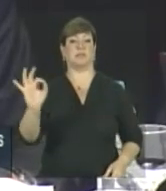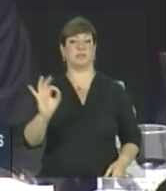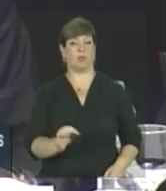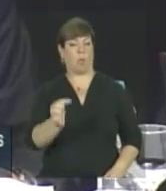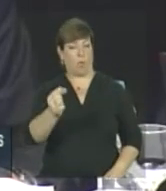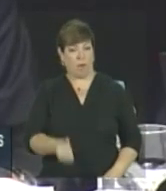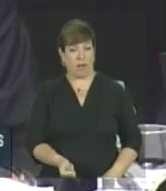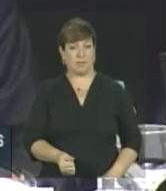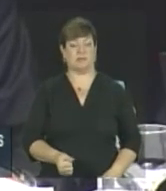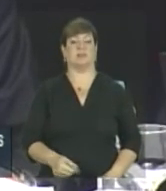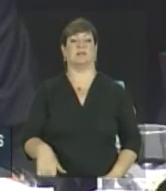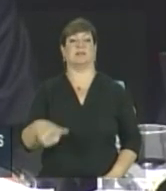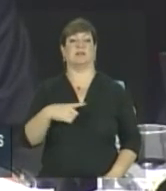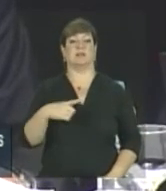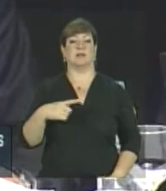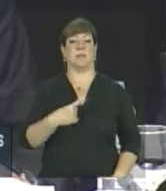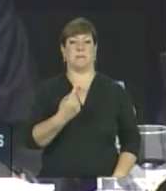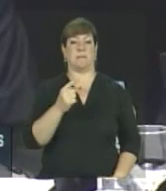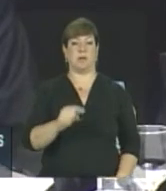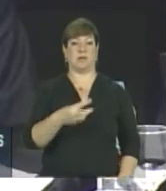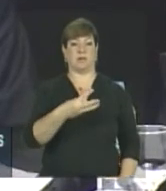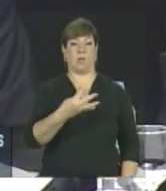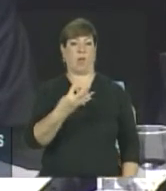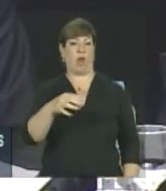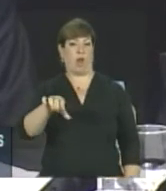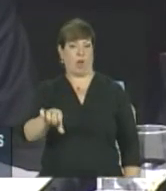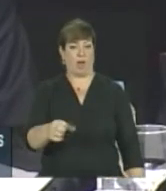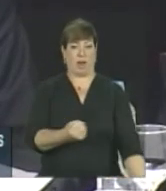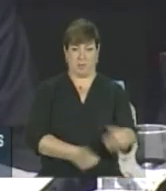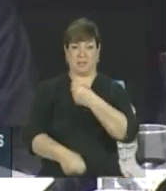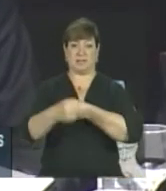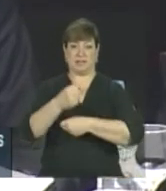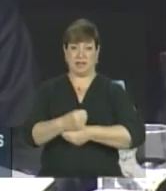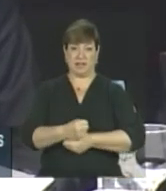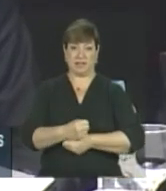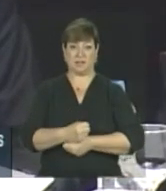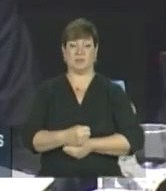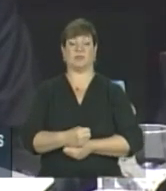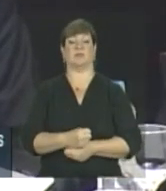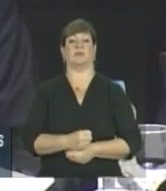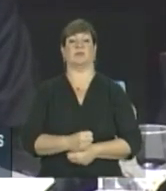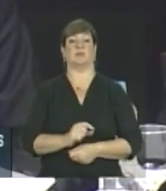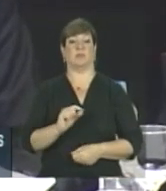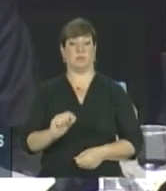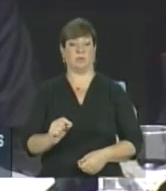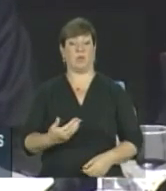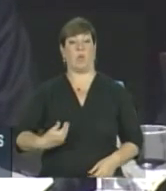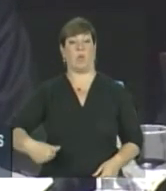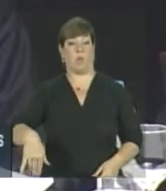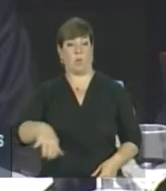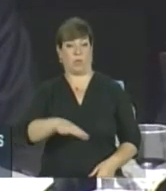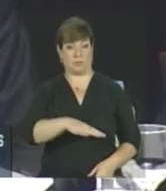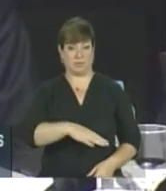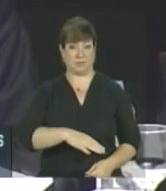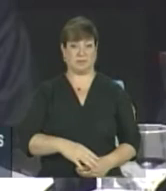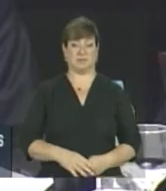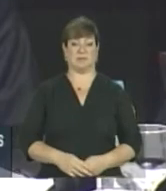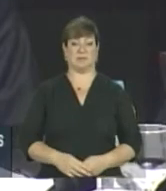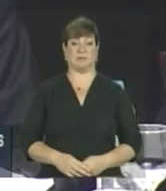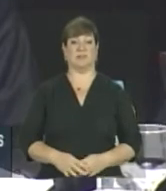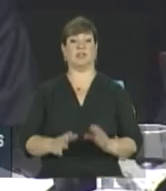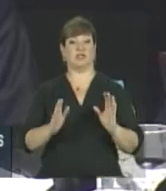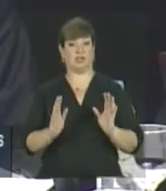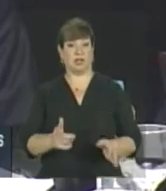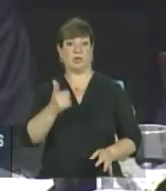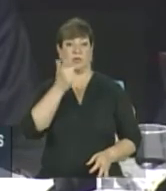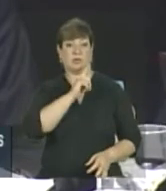quase, foram 1.349 no ano passado. Nós já